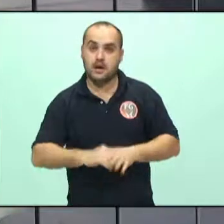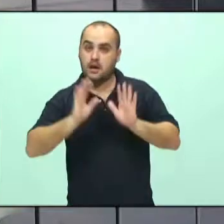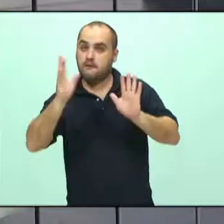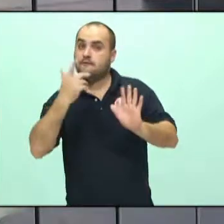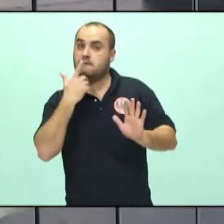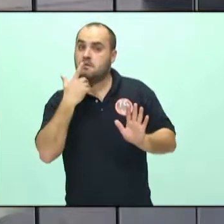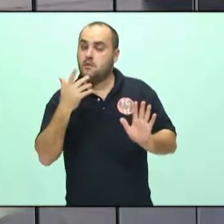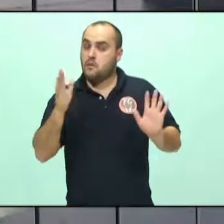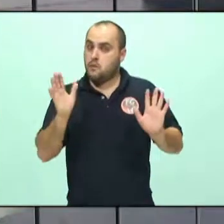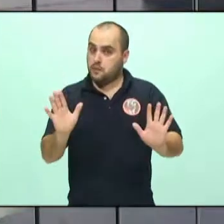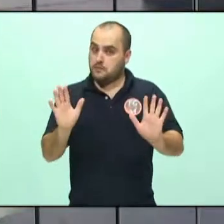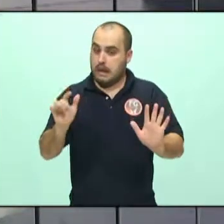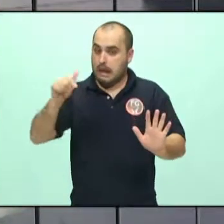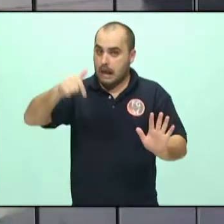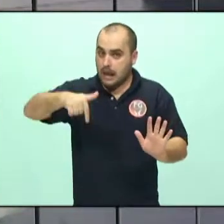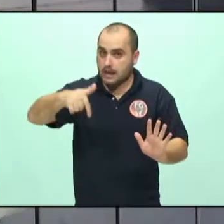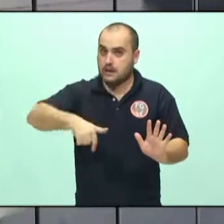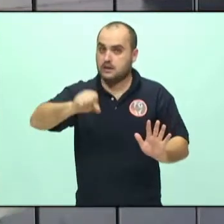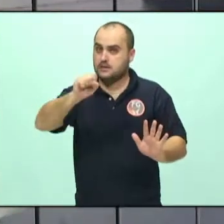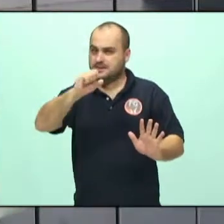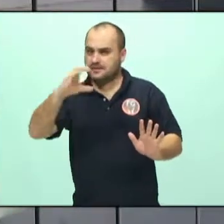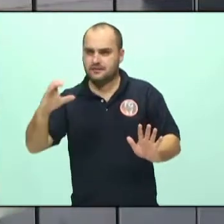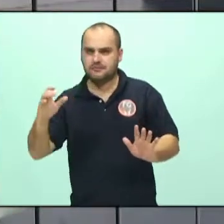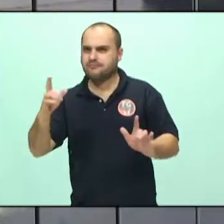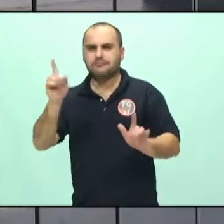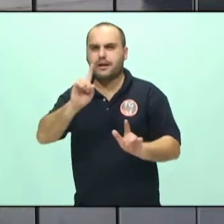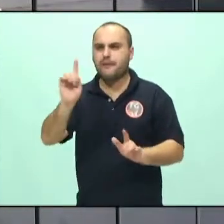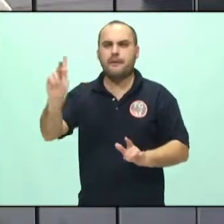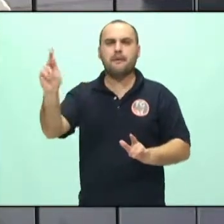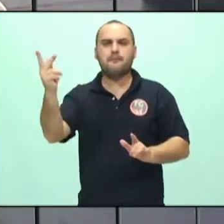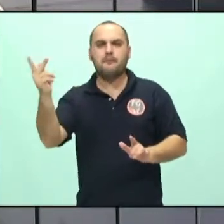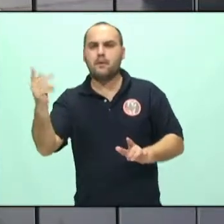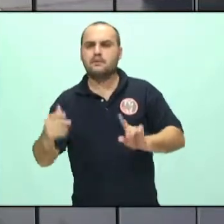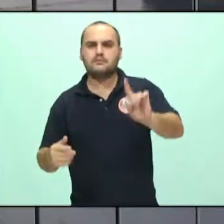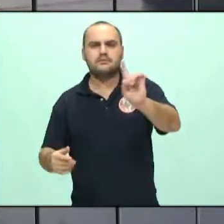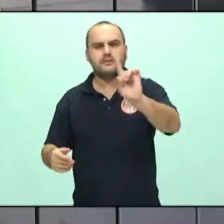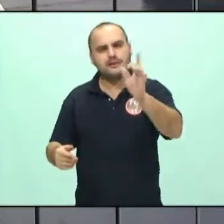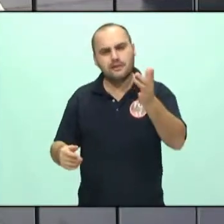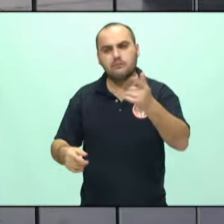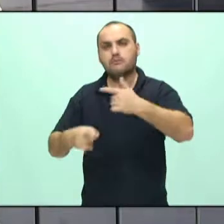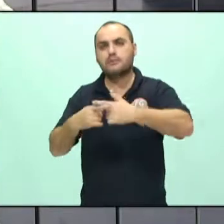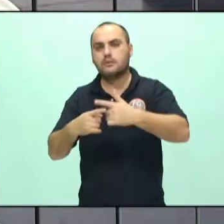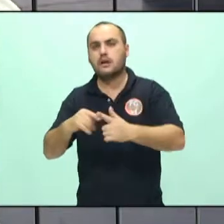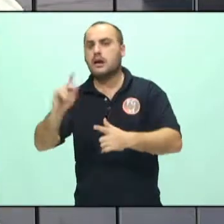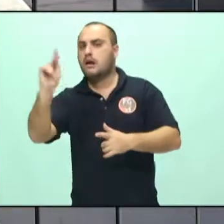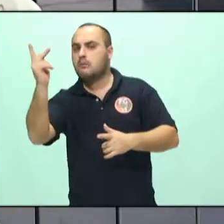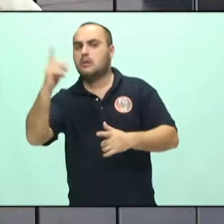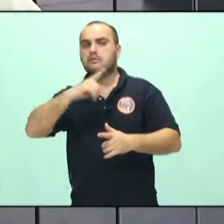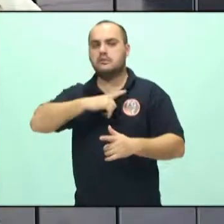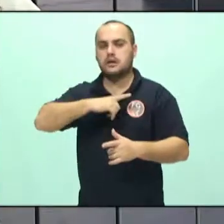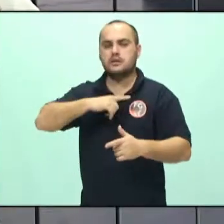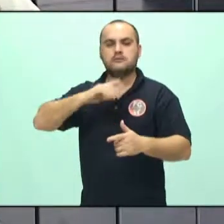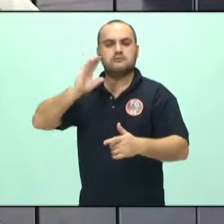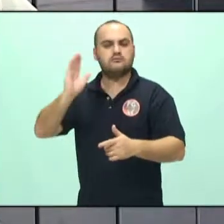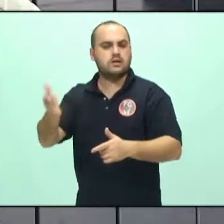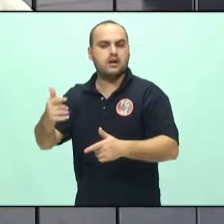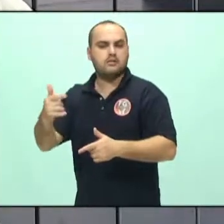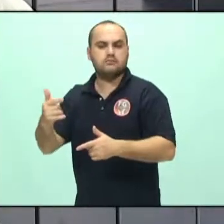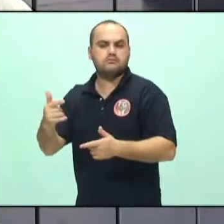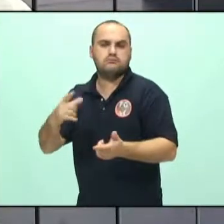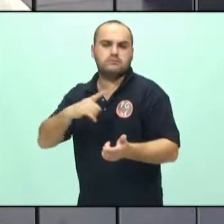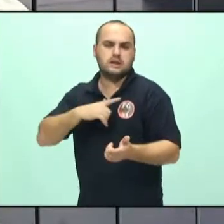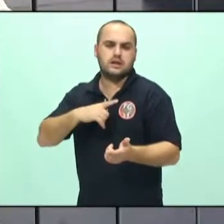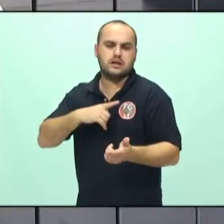precisamos hoje em Santa Catarina não é de EMOSC, até porque os EMOSCs que tem estão trabalhando,